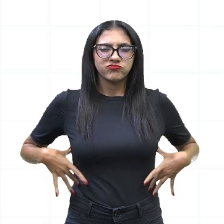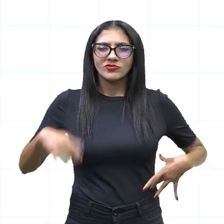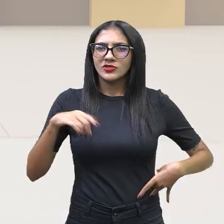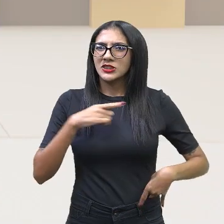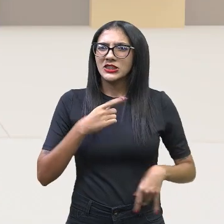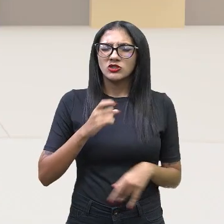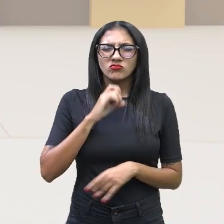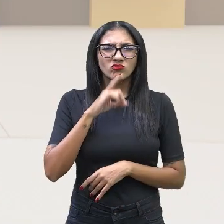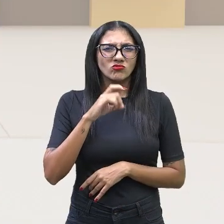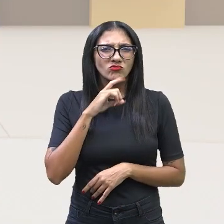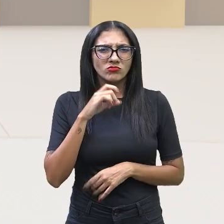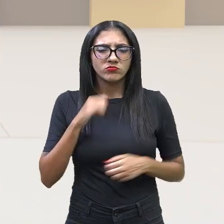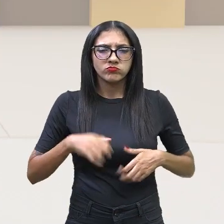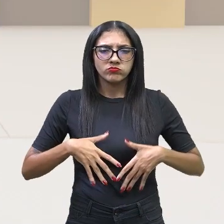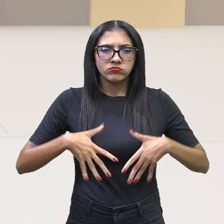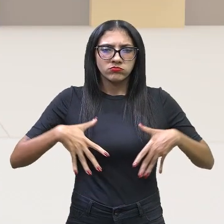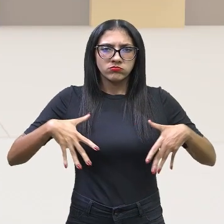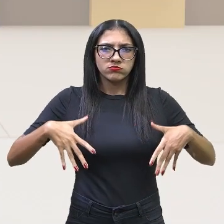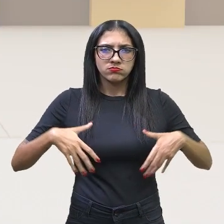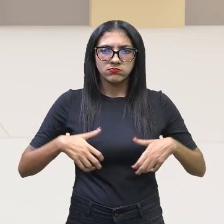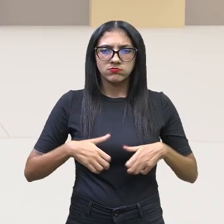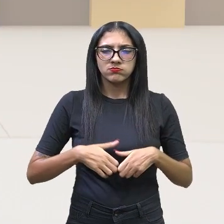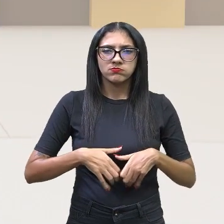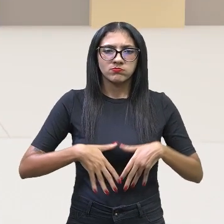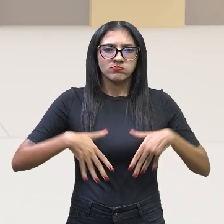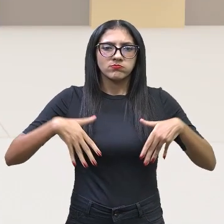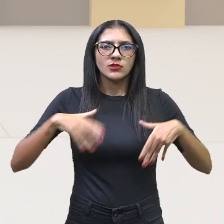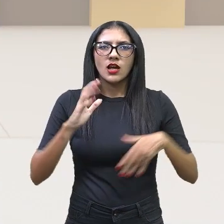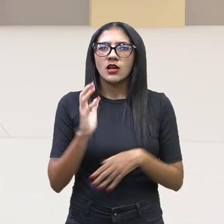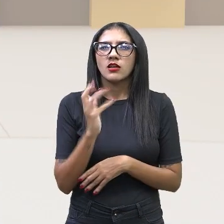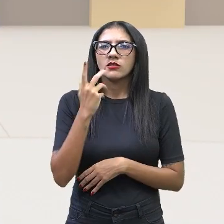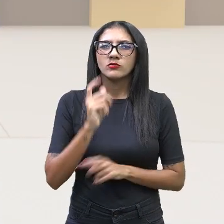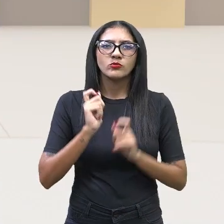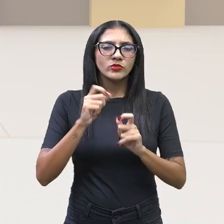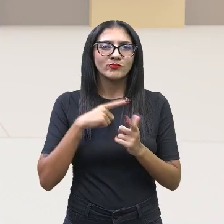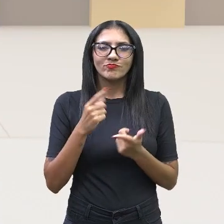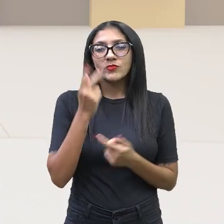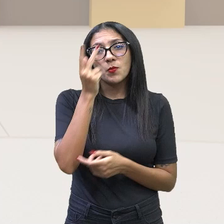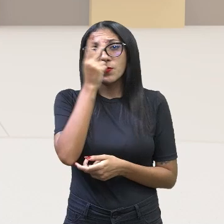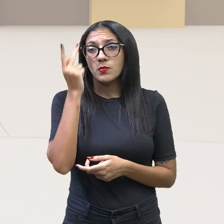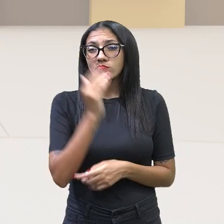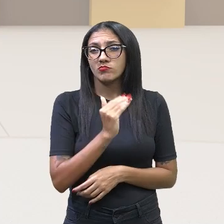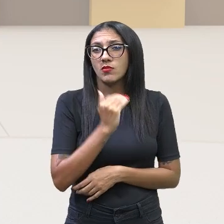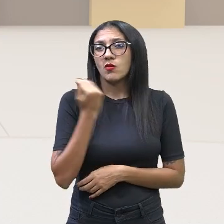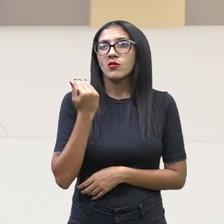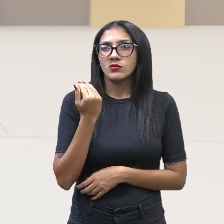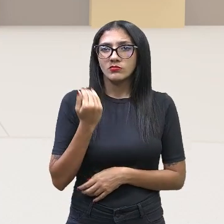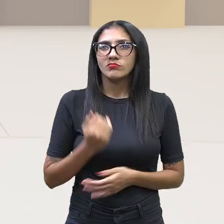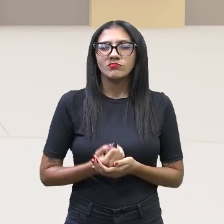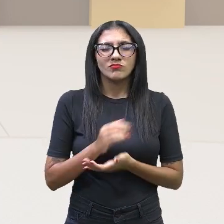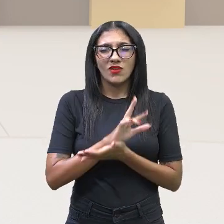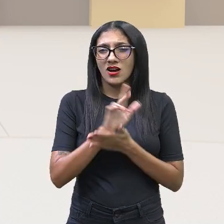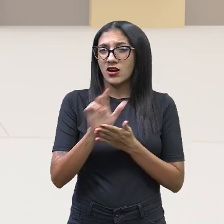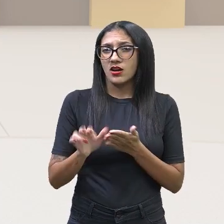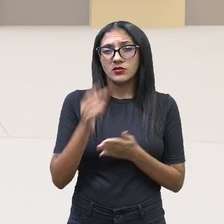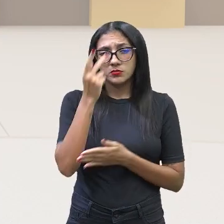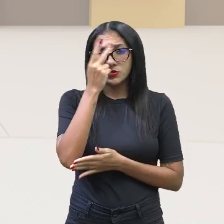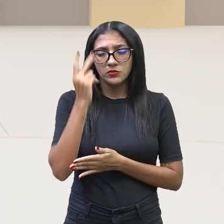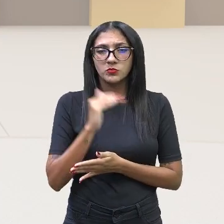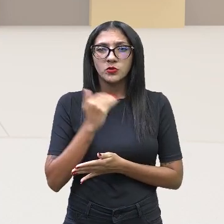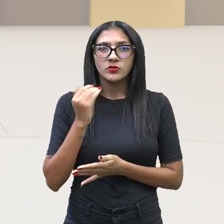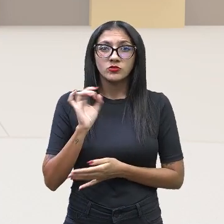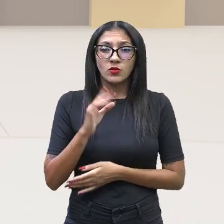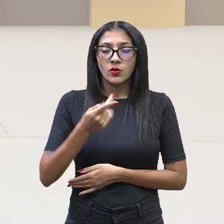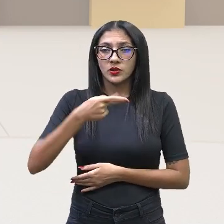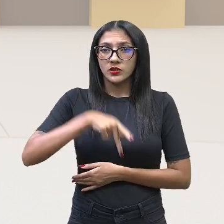mais força para respirar, ocasionava o quê? A morte do paciente, né? Muitos foram os casos de mortes. Só no Brasil